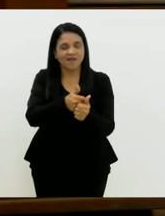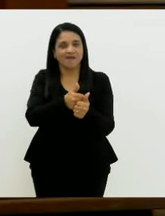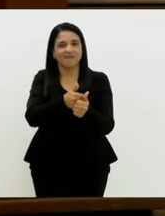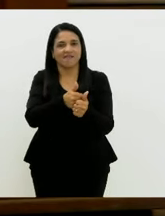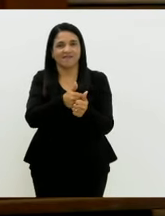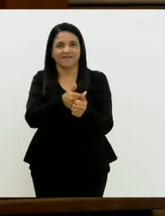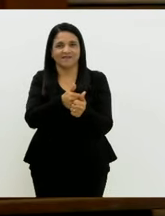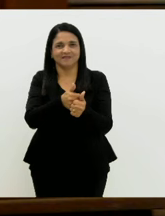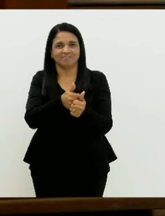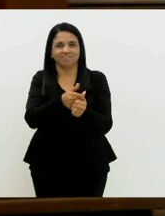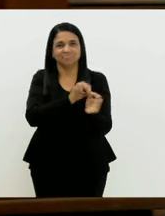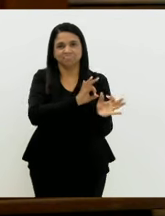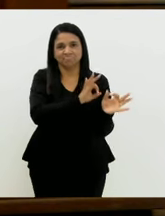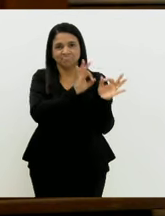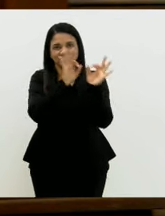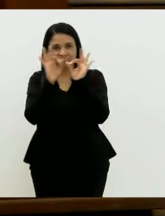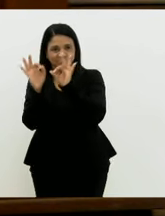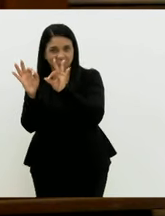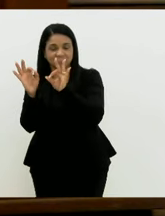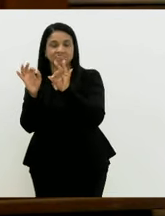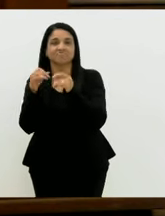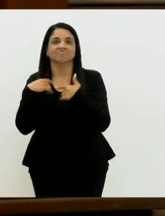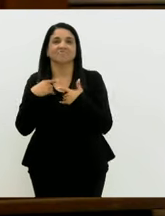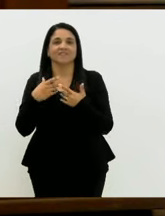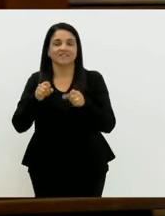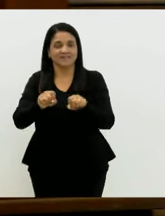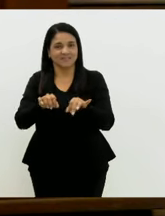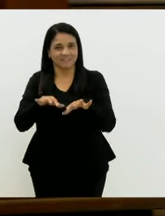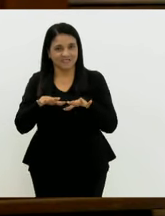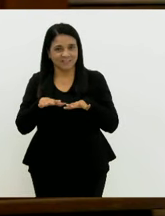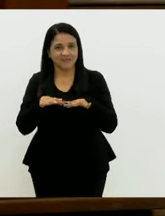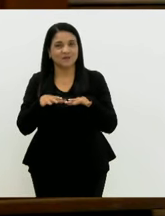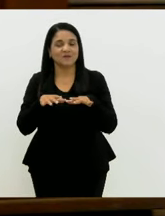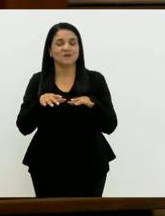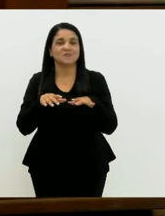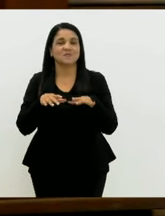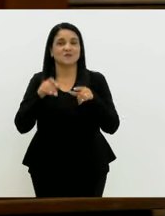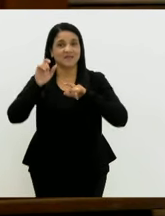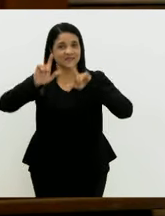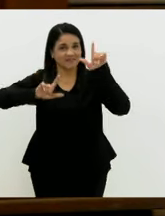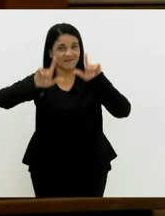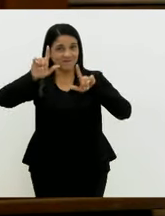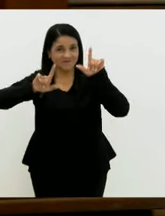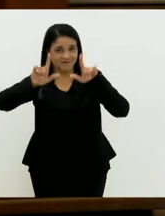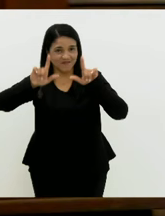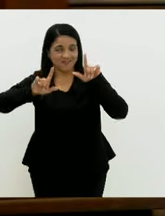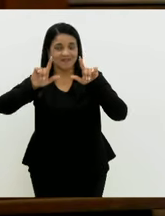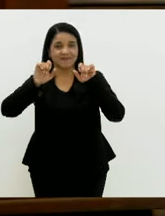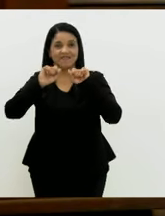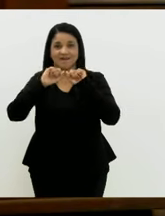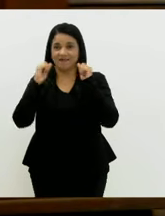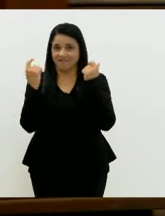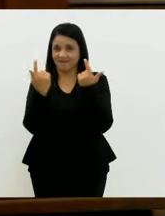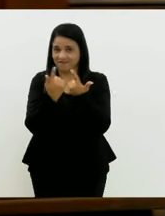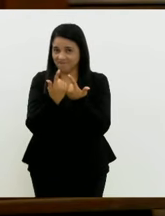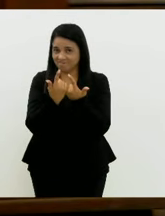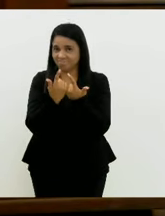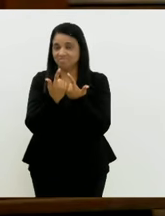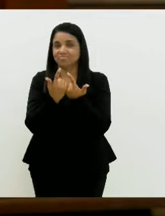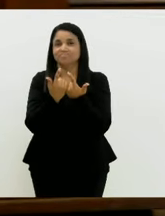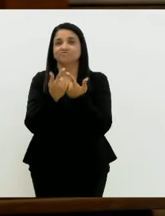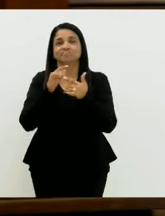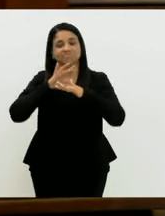nessa sessão, a todos que nos assistem pela TV Alerge e também pelas